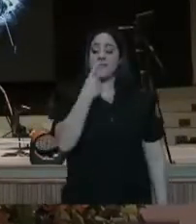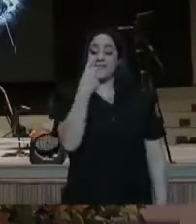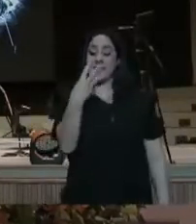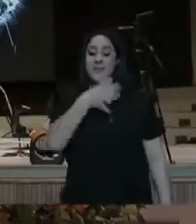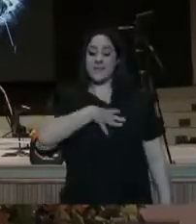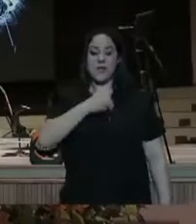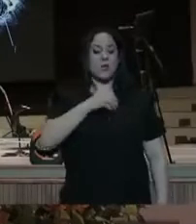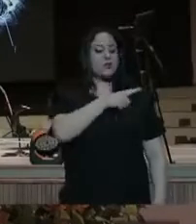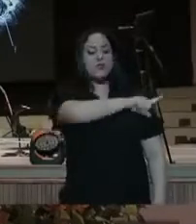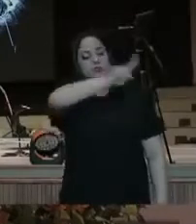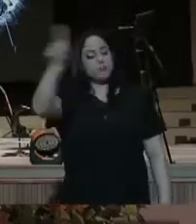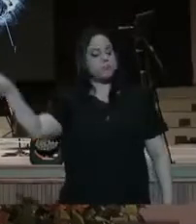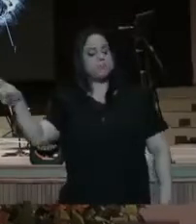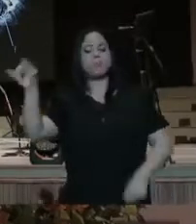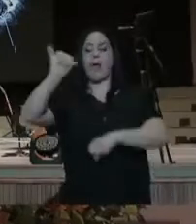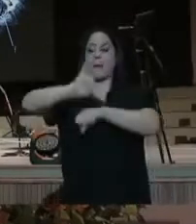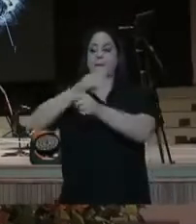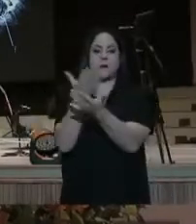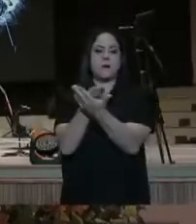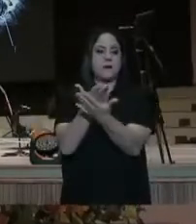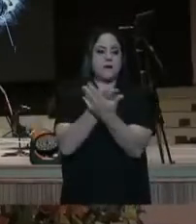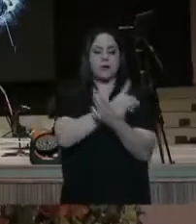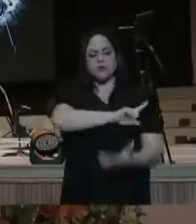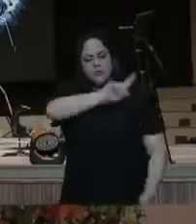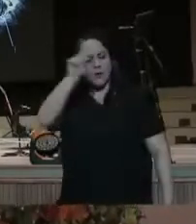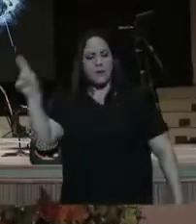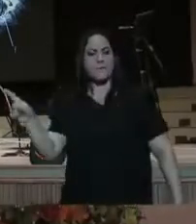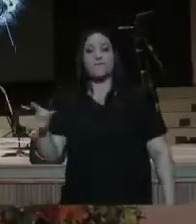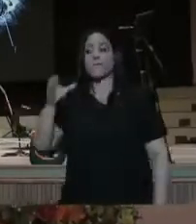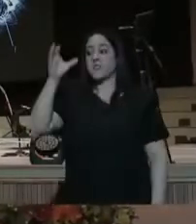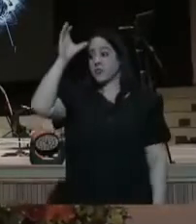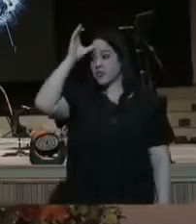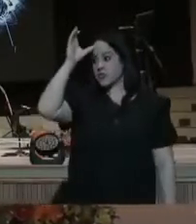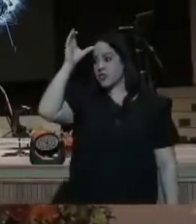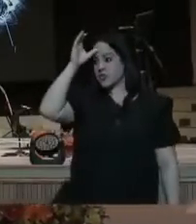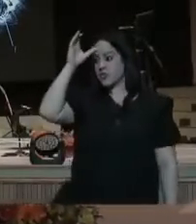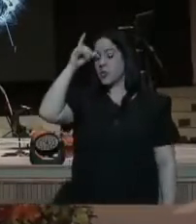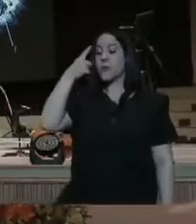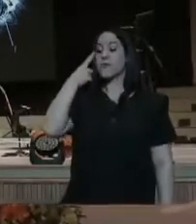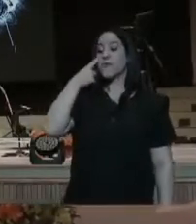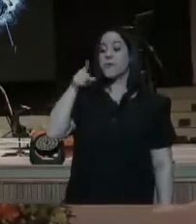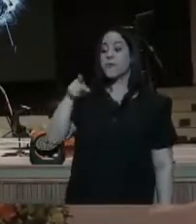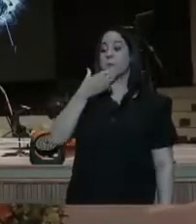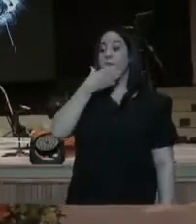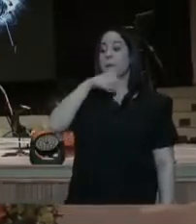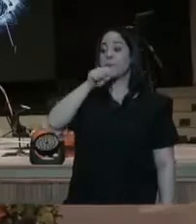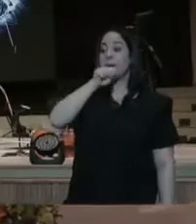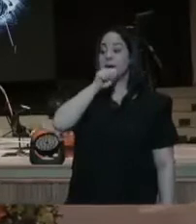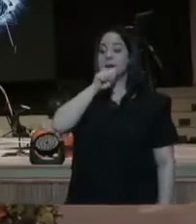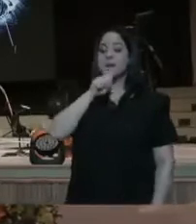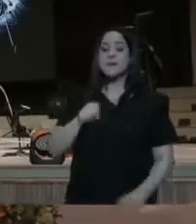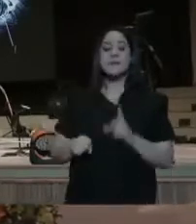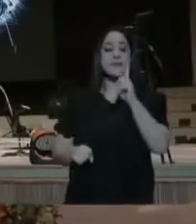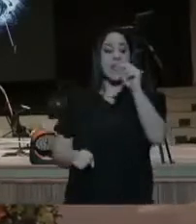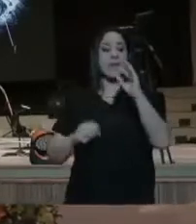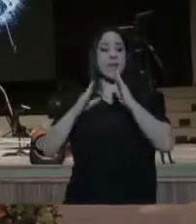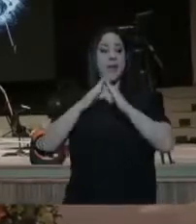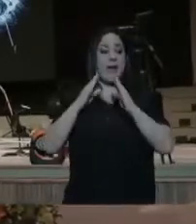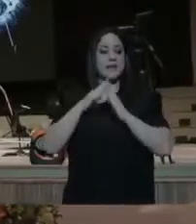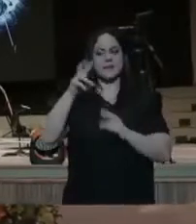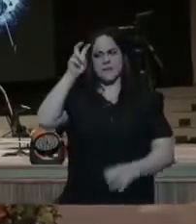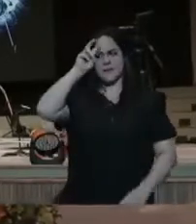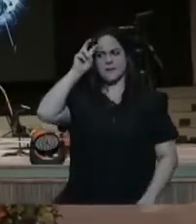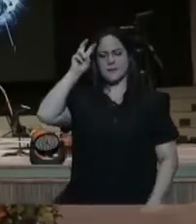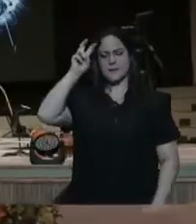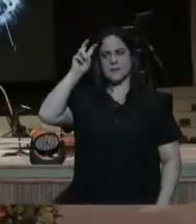estudar e minhas tias e tios viu o meu pai saiu de casa terças e quintas para pegar na